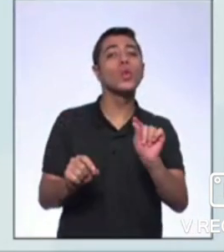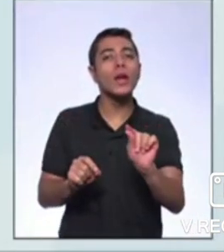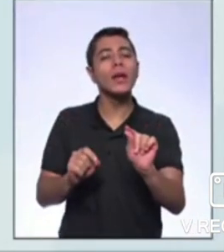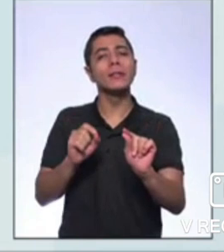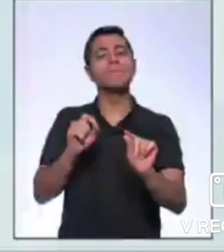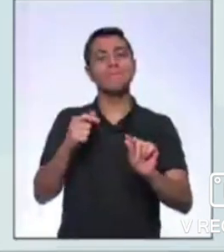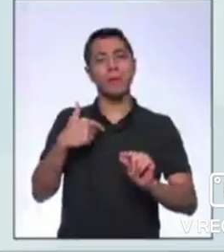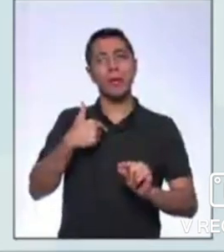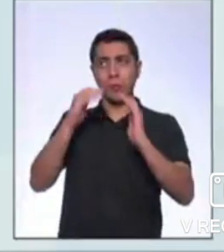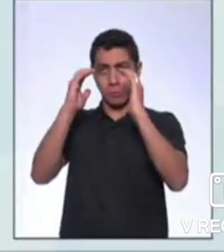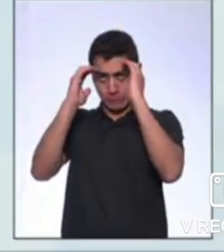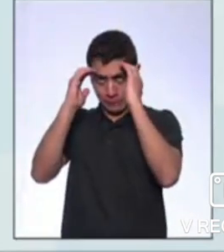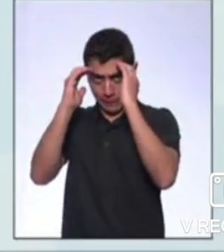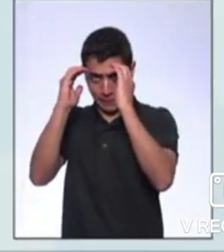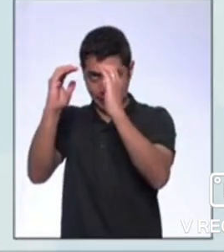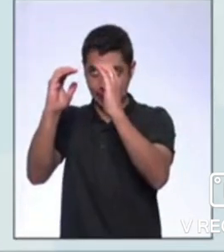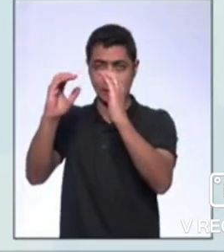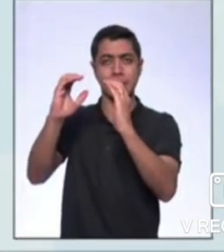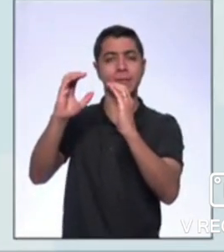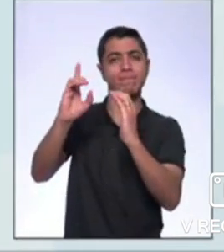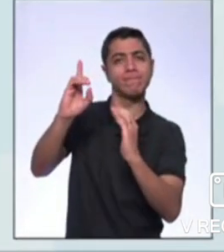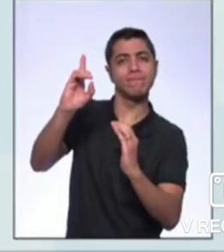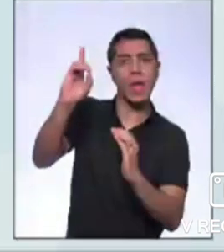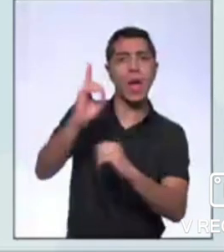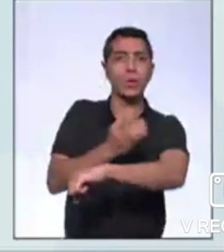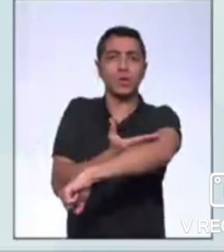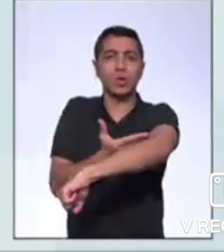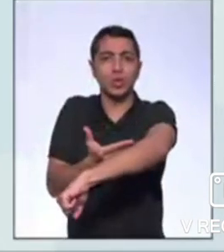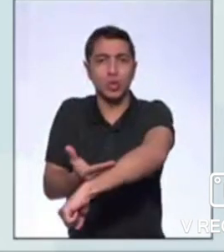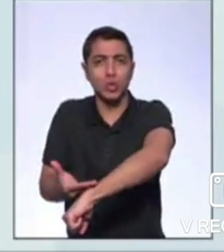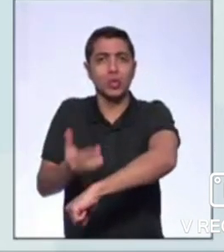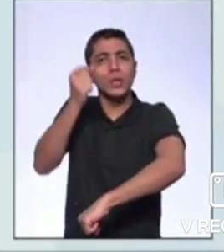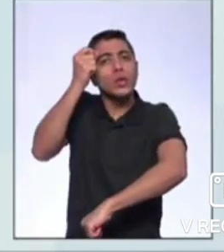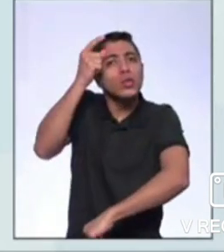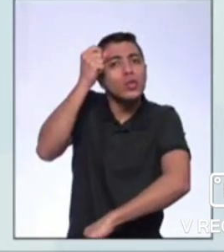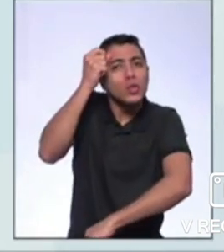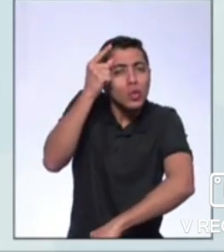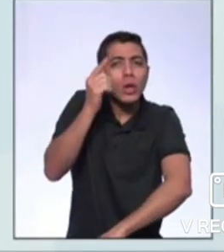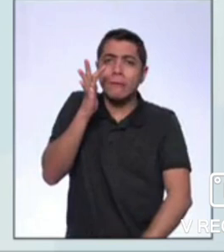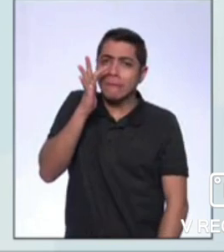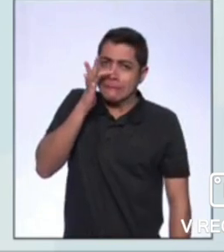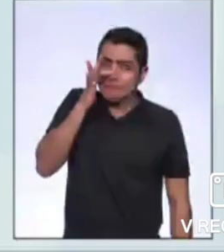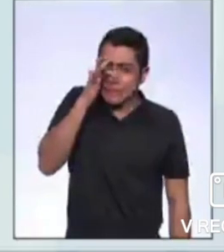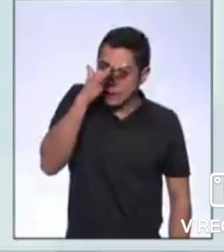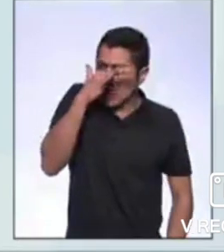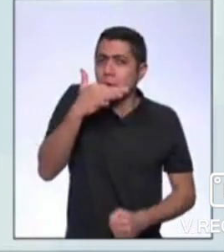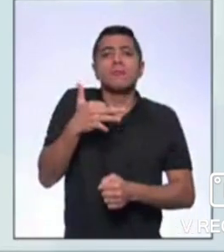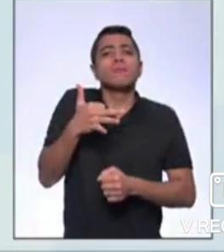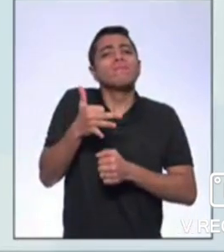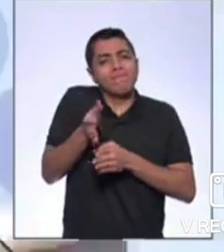e obediência rígida aos costumes, à cultura e aos